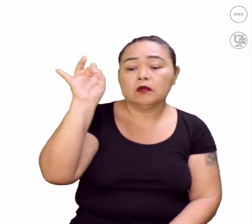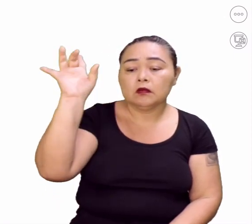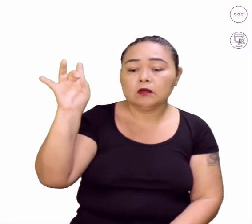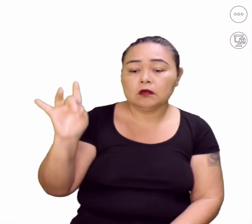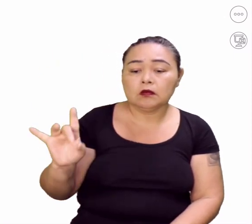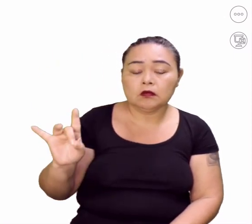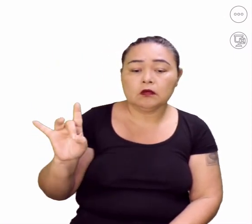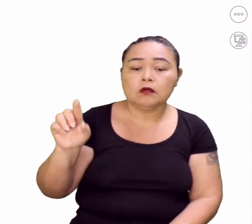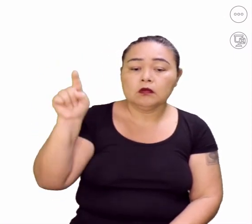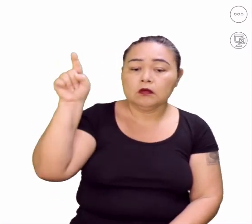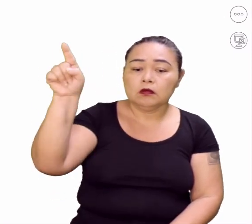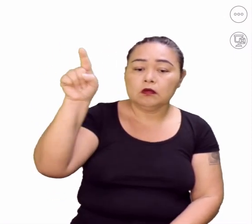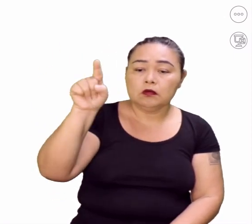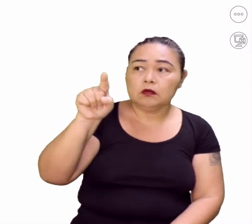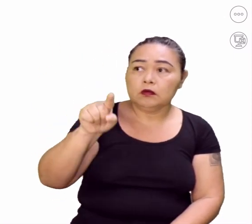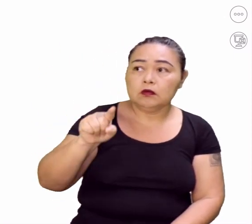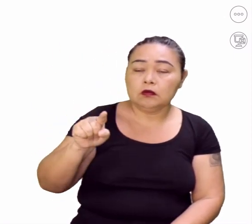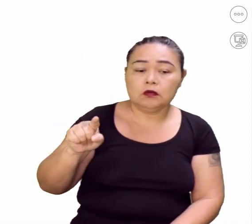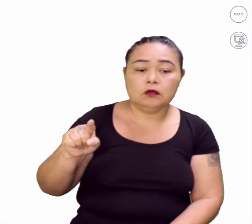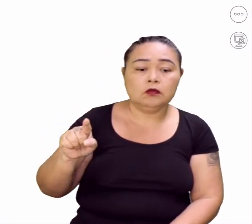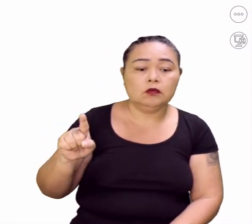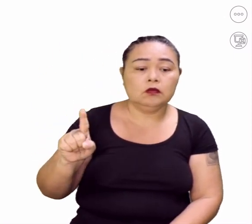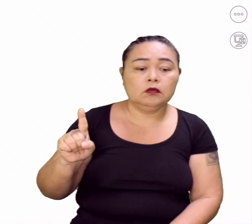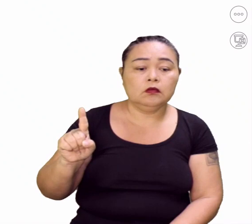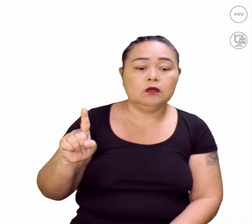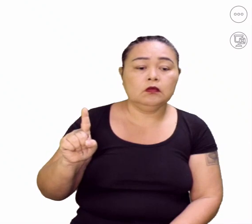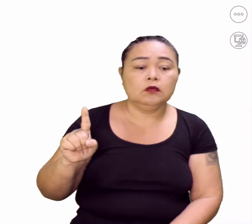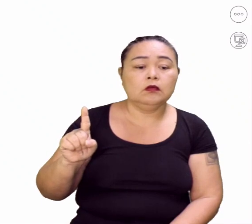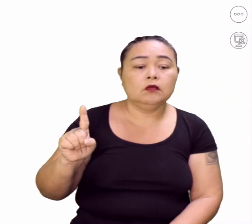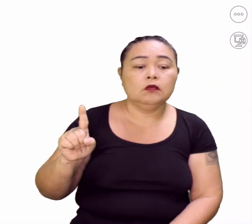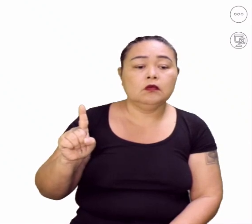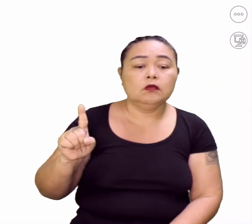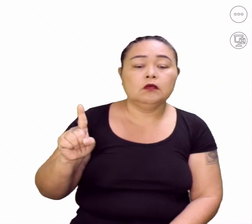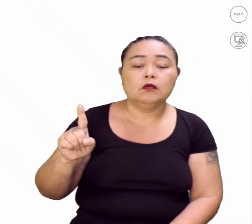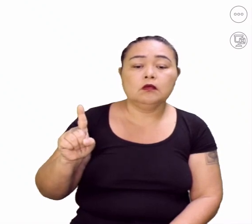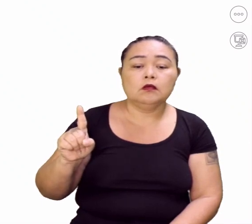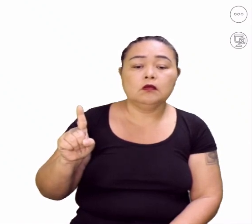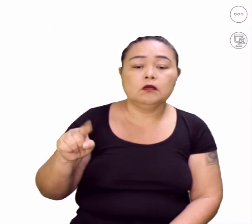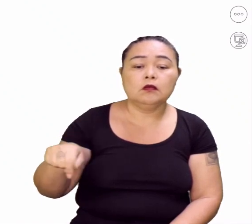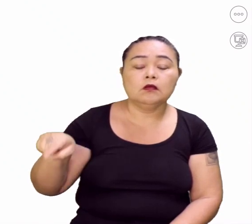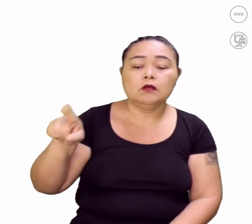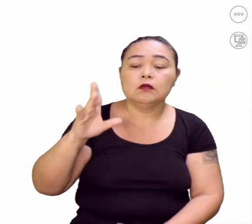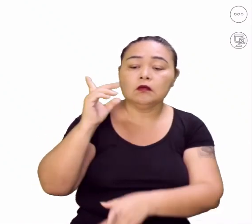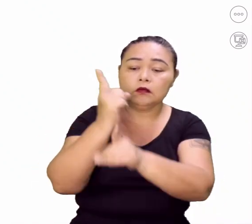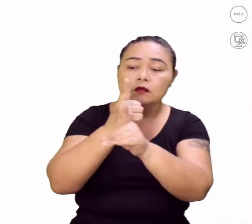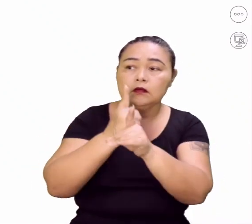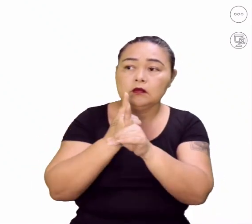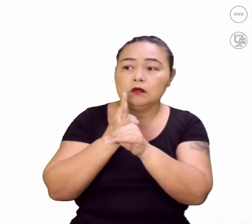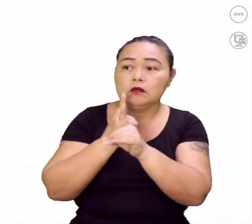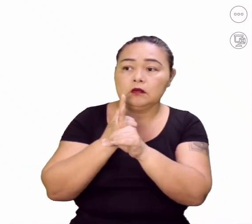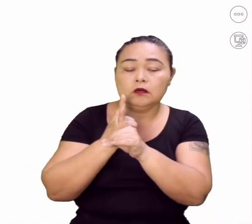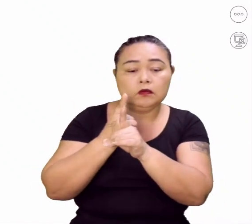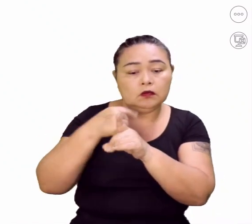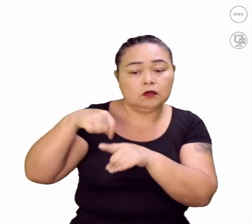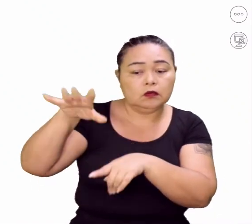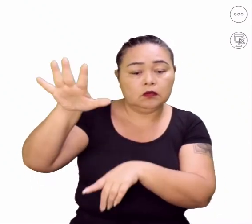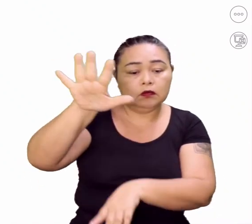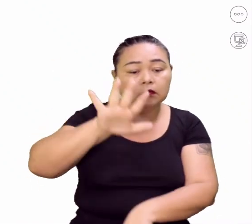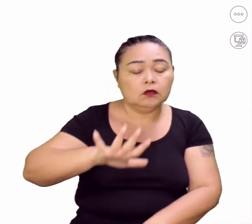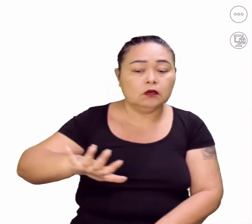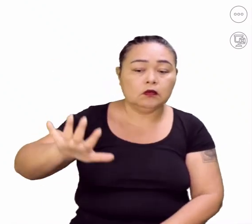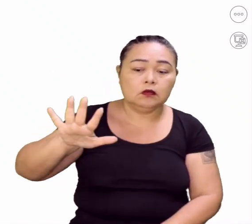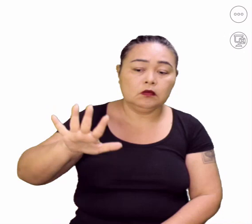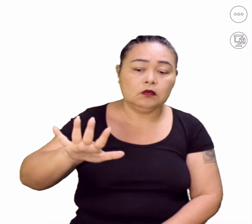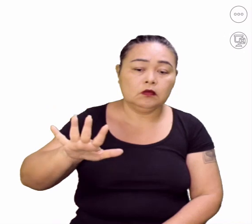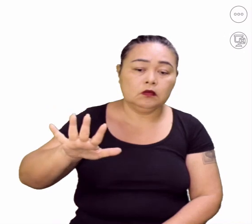cada porção do território, entendeu? Em relação à localização dessas áreas aí,